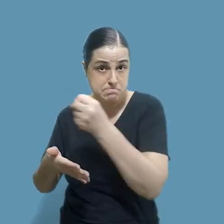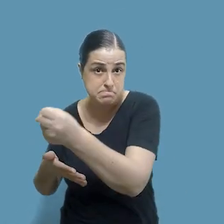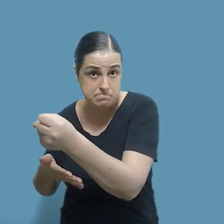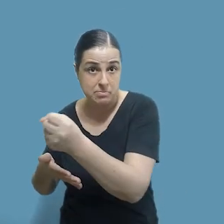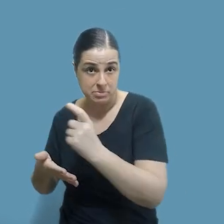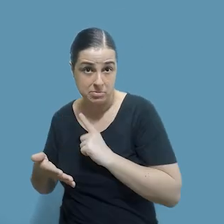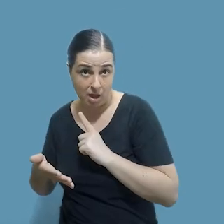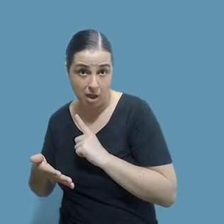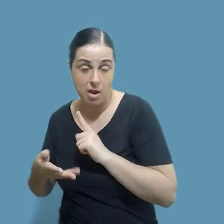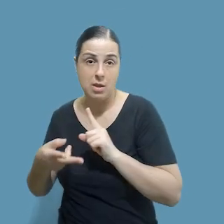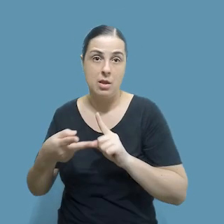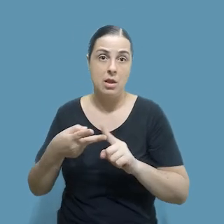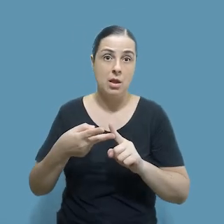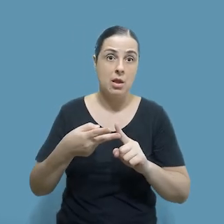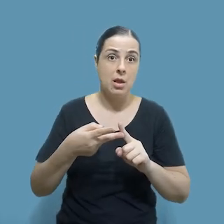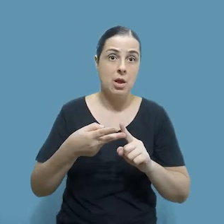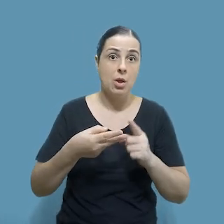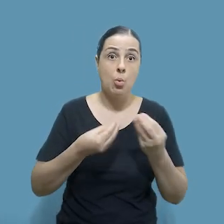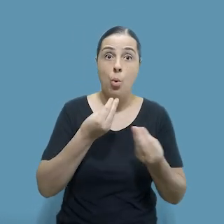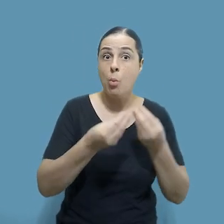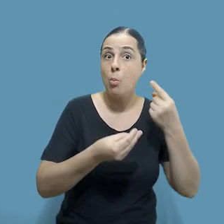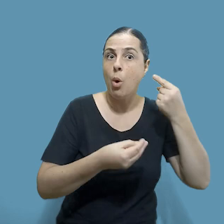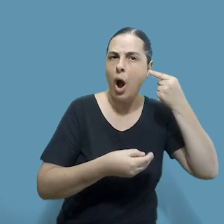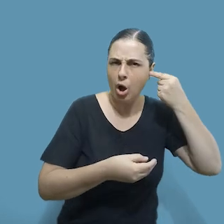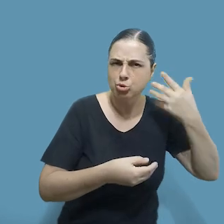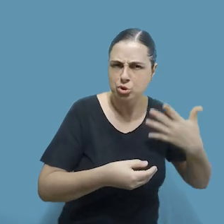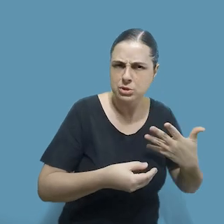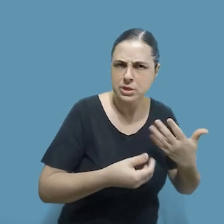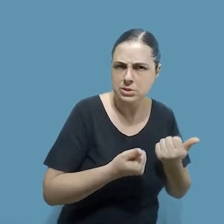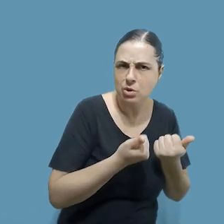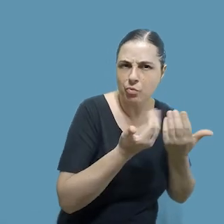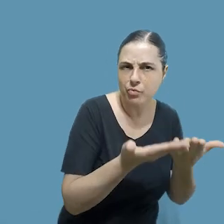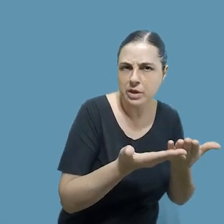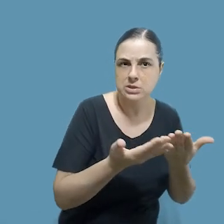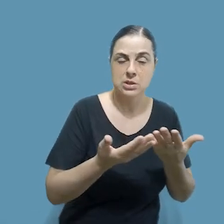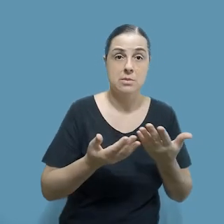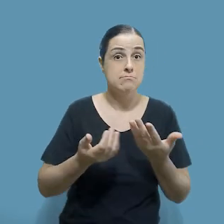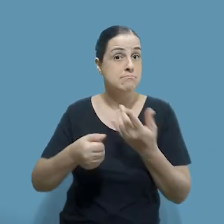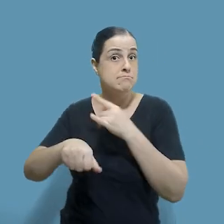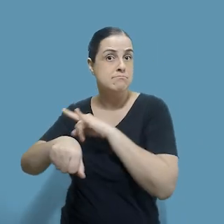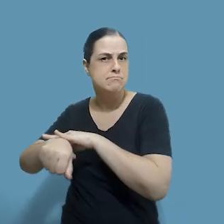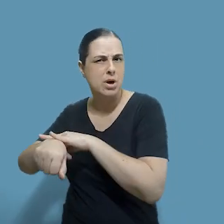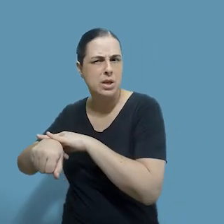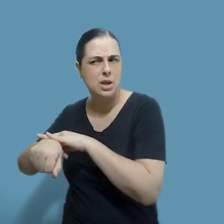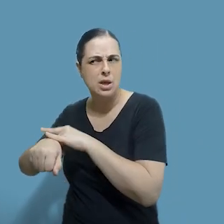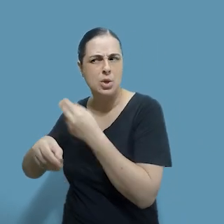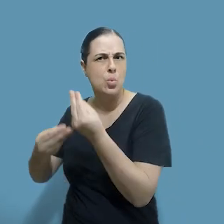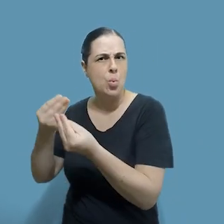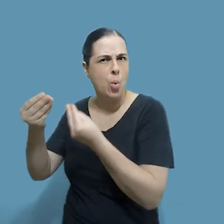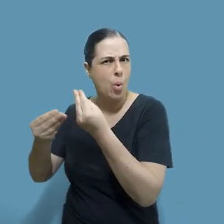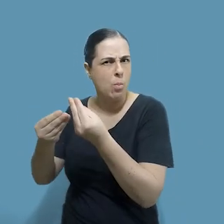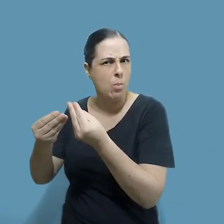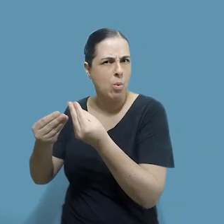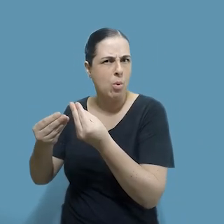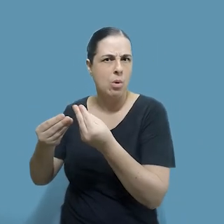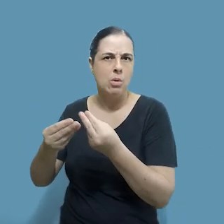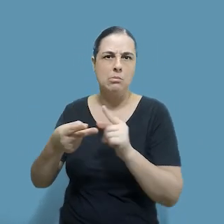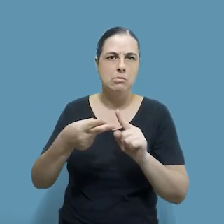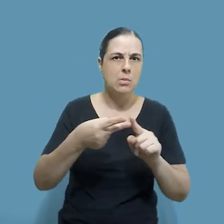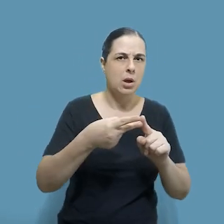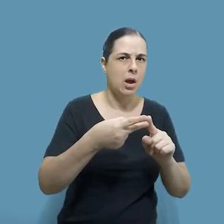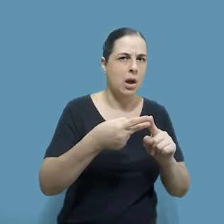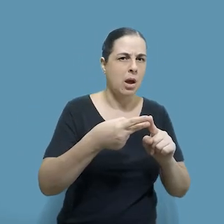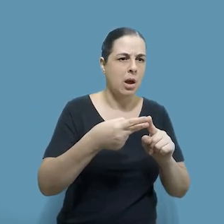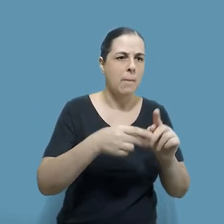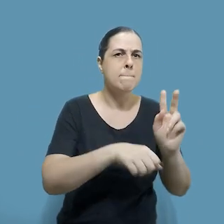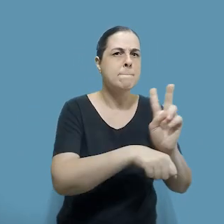ela precisar ir no banheiro, como é que é o banheiro? O pessoal da portaria. Eu já fui falar em empresas, por exemplo,